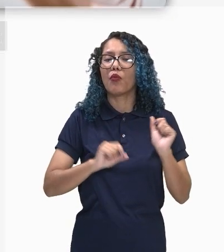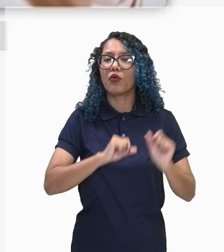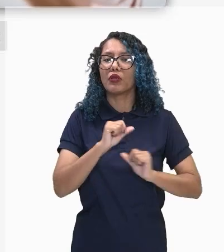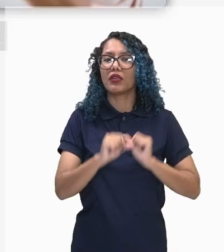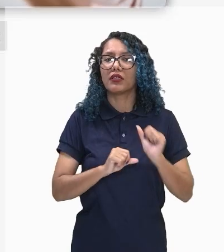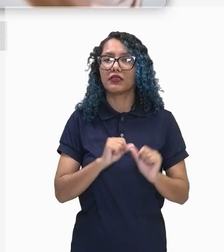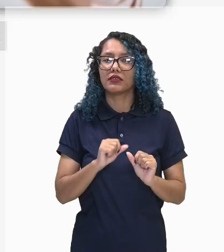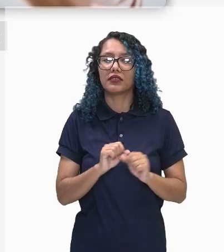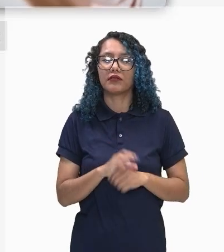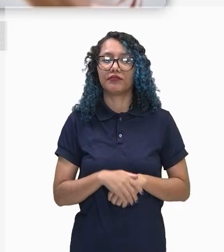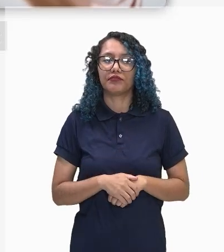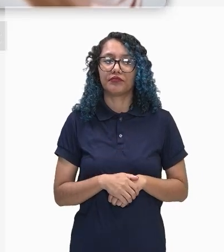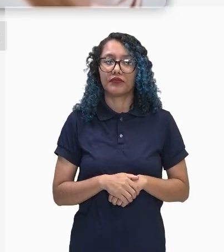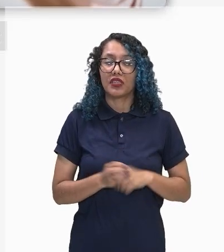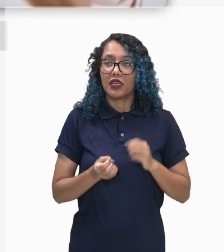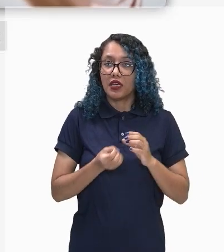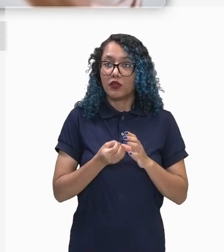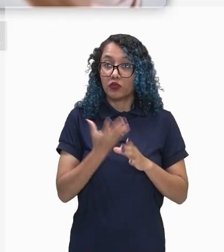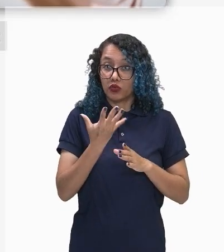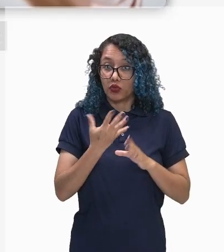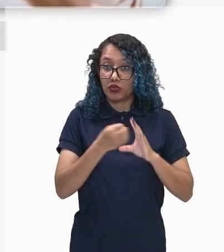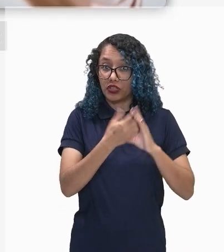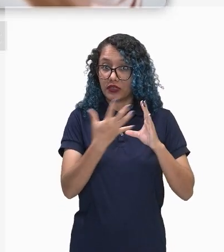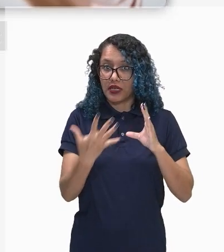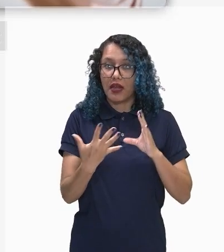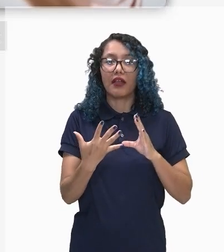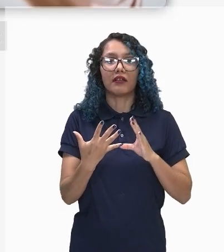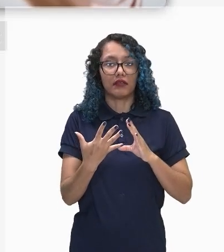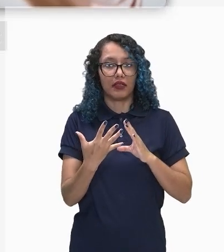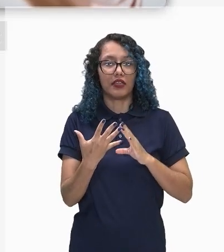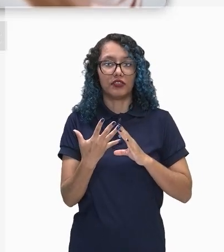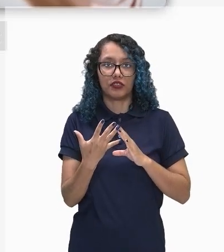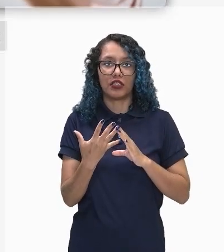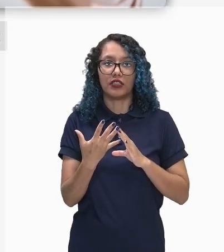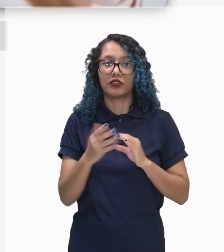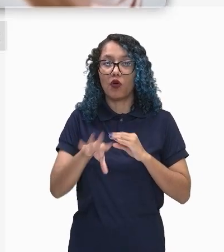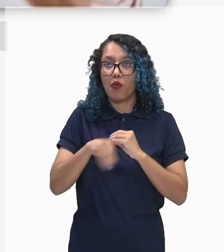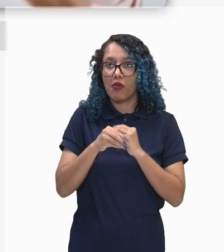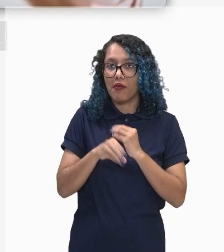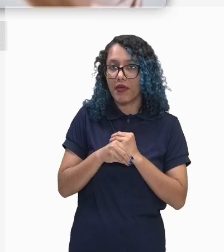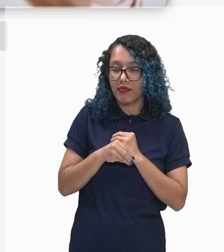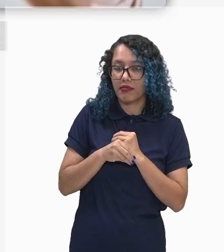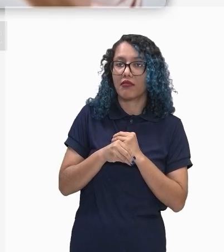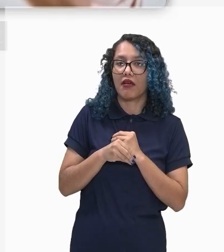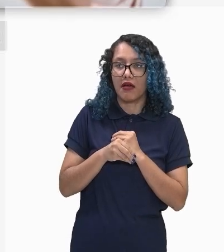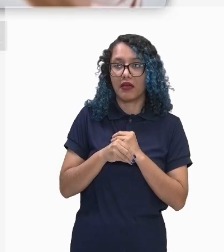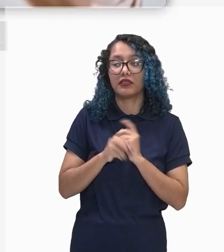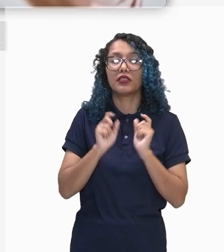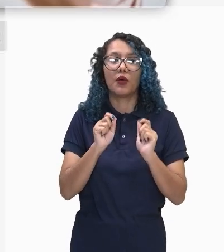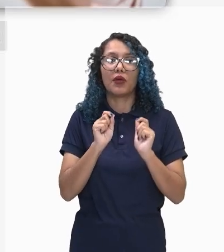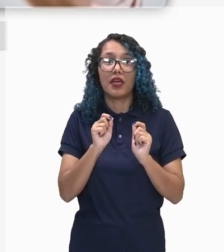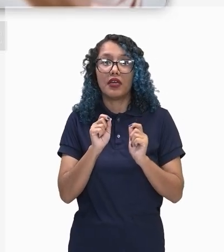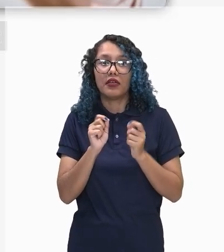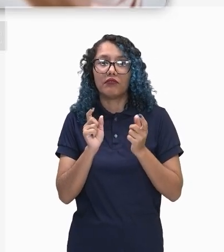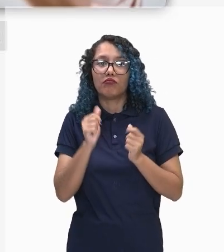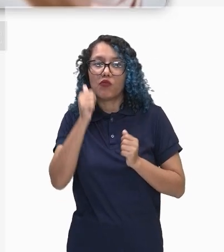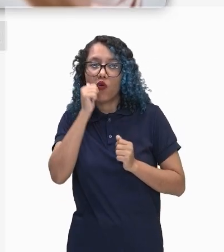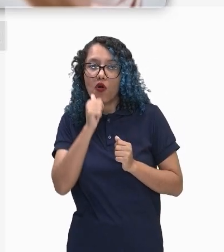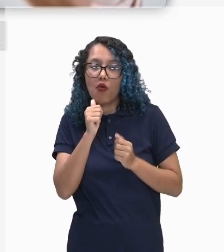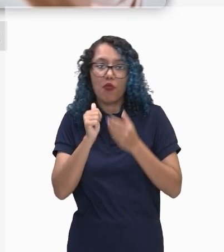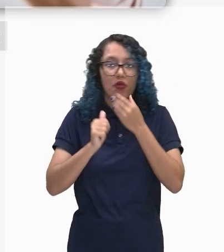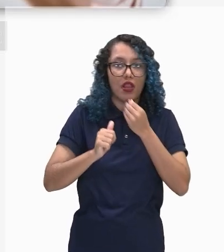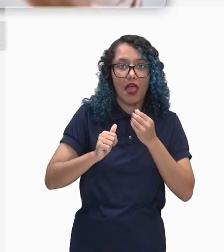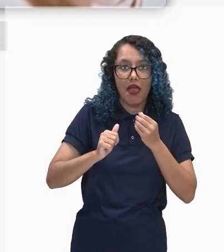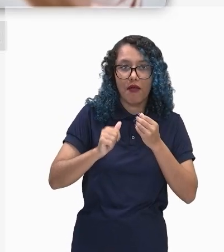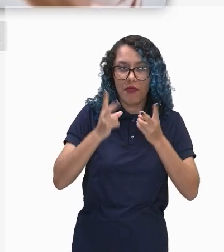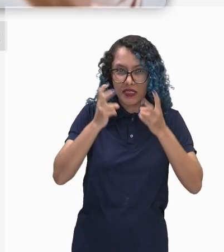surgir os caracteres sexuais secundários, que são aqueles que vão diferenciar, né, um homem de uma mulher, né?